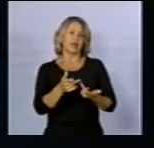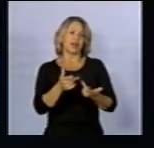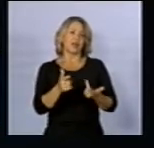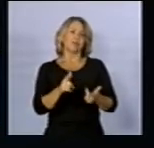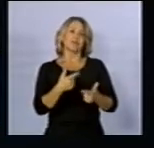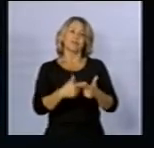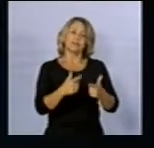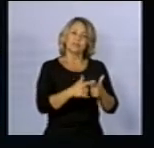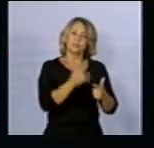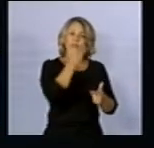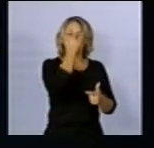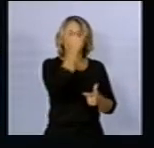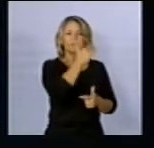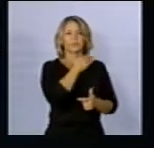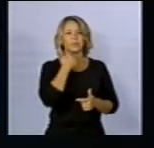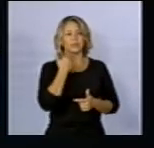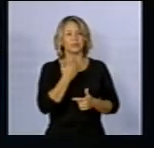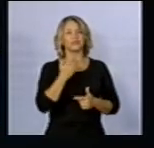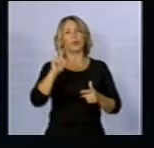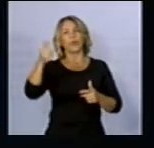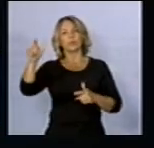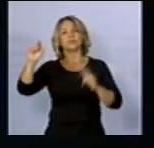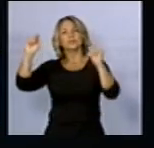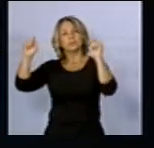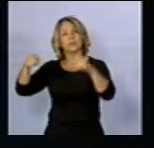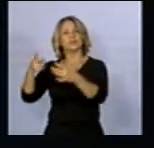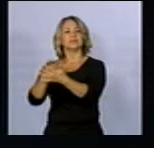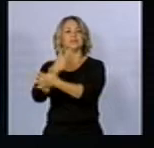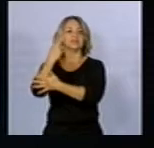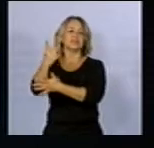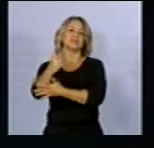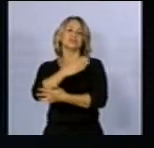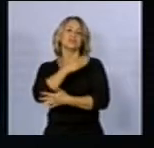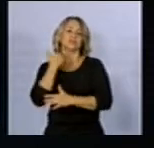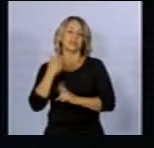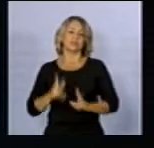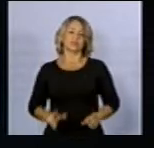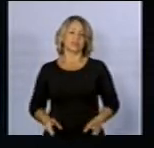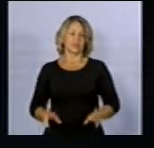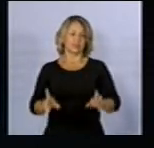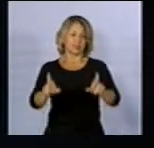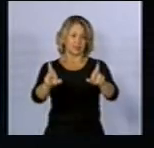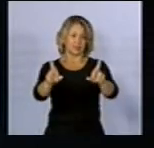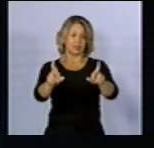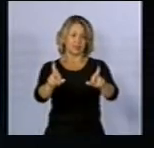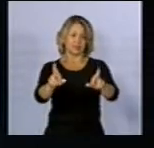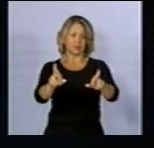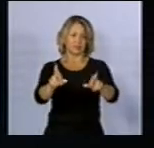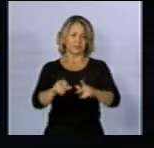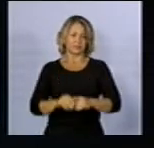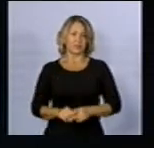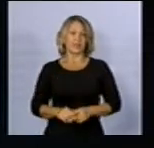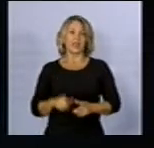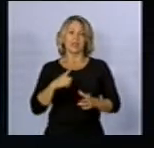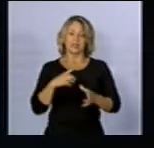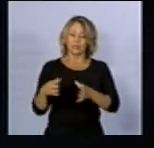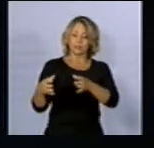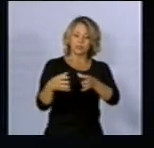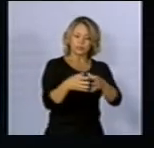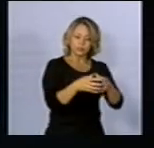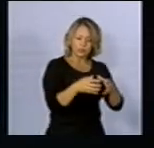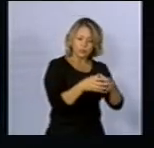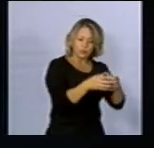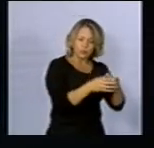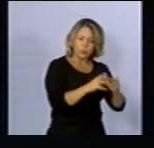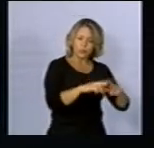outras possivelmente cancerígenas, no menor nível de evidências. E essa agência